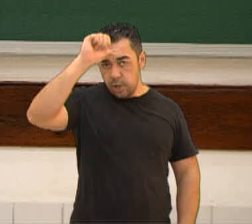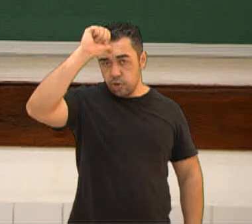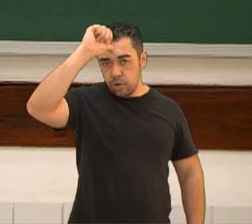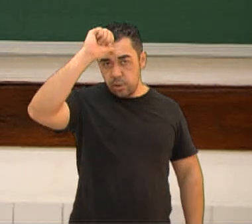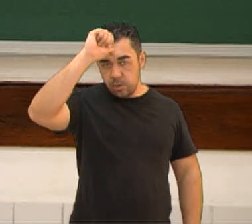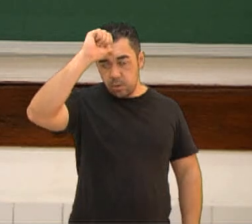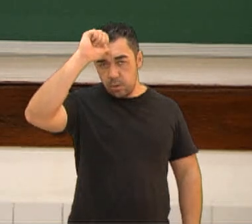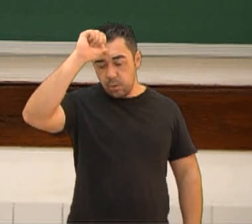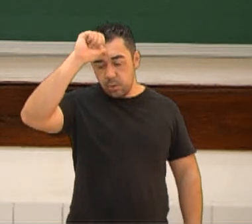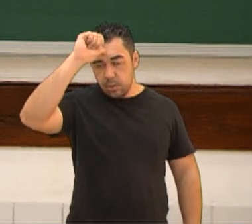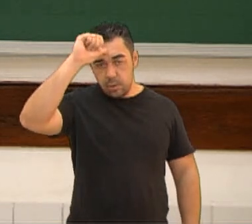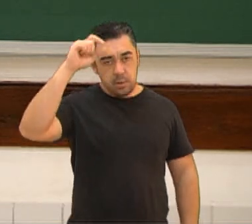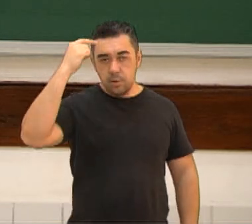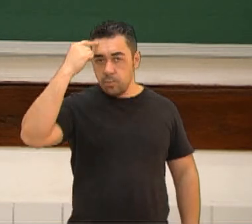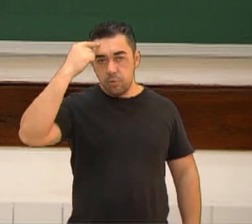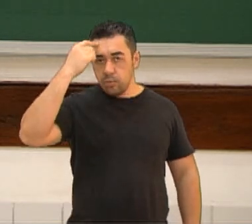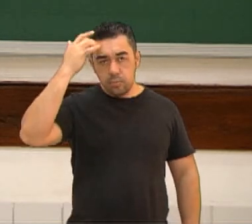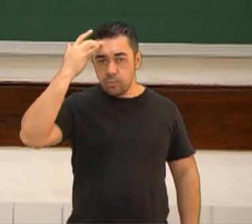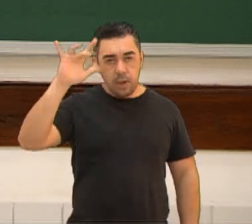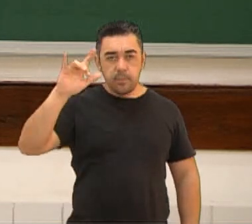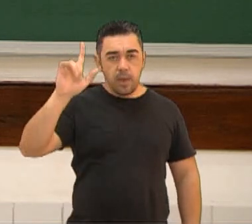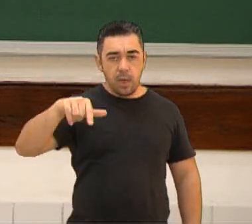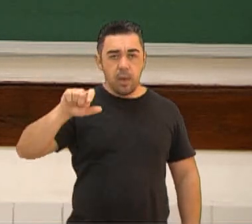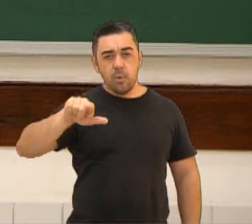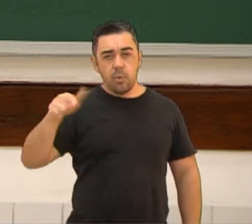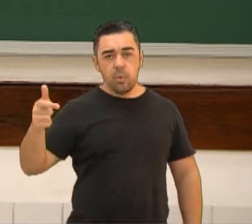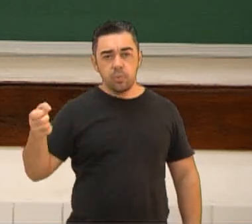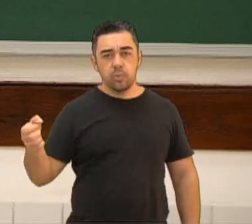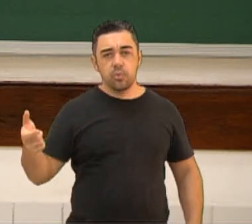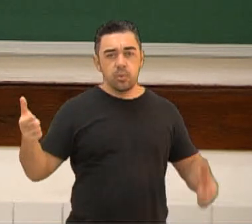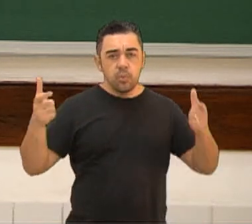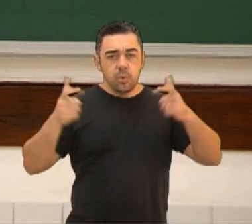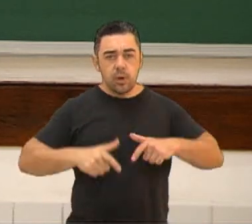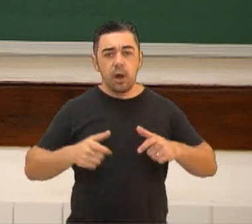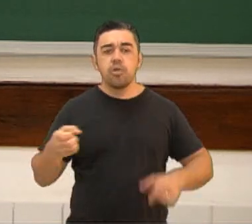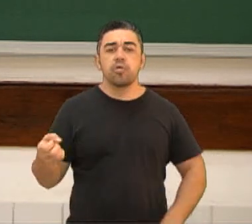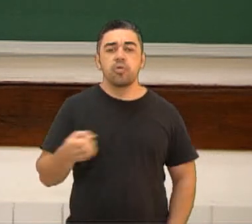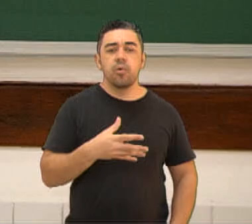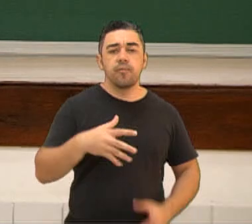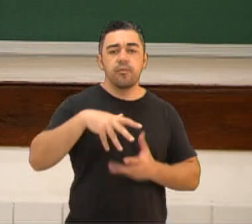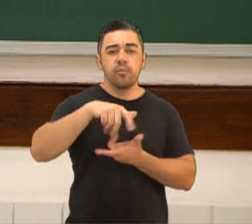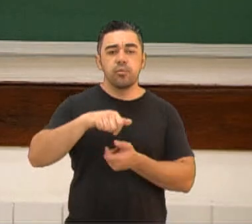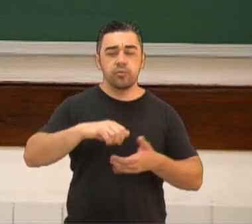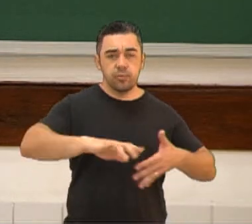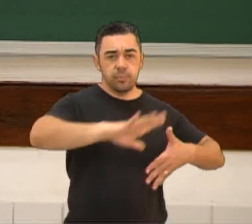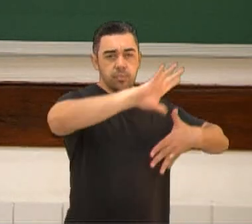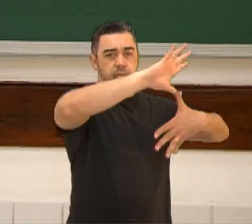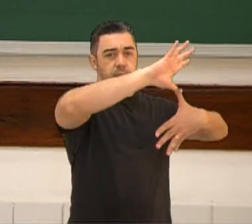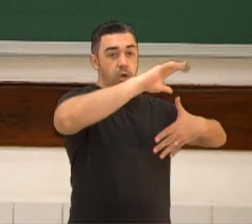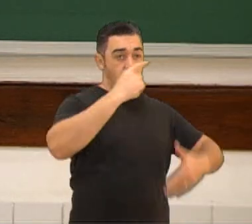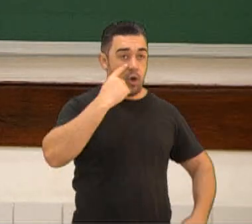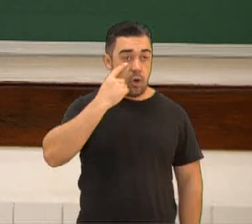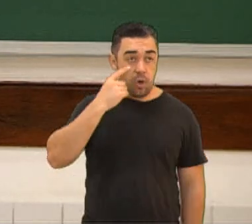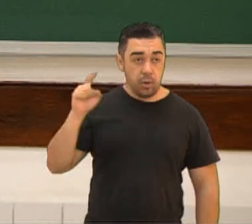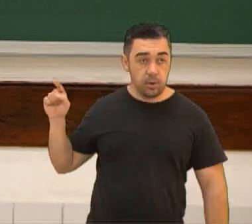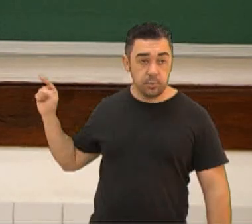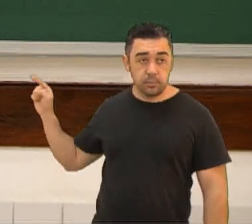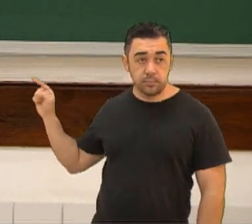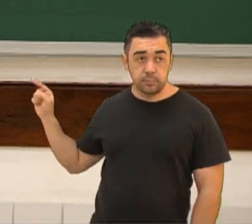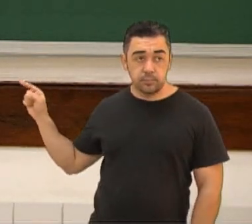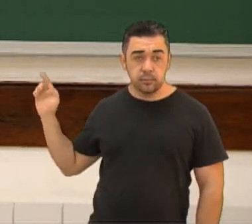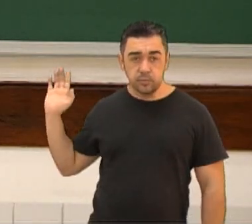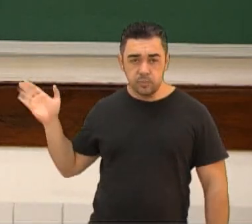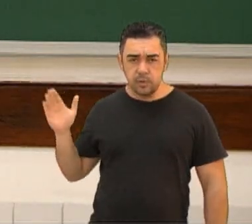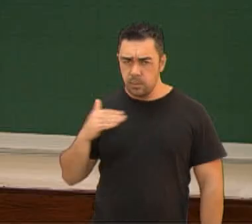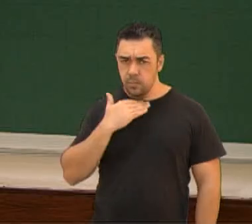não deparado-se com um novo mundo, que era o continente americano. Aqui a gente tem uma imagem já póstuma, ou seja,